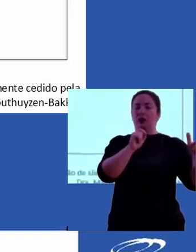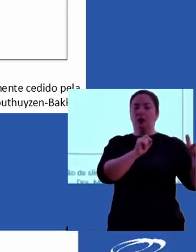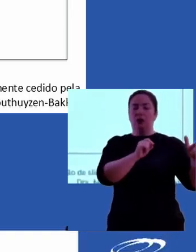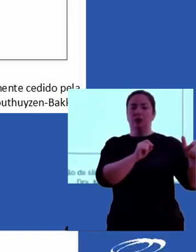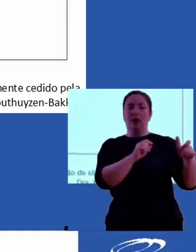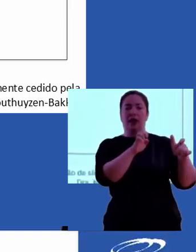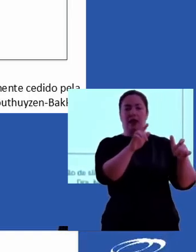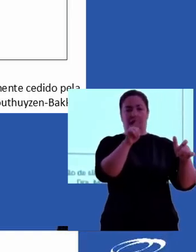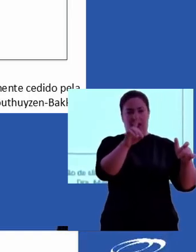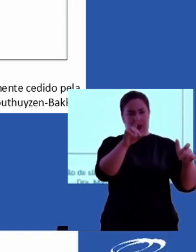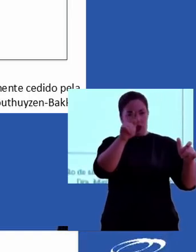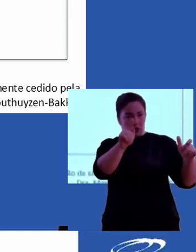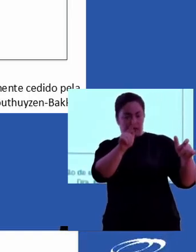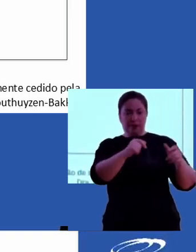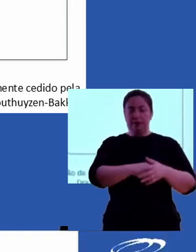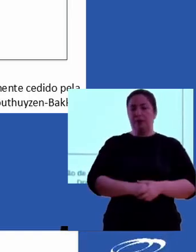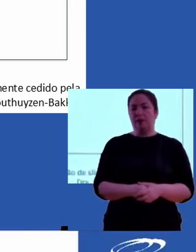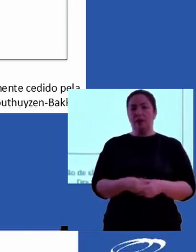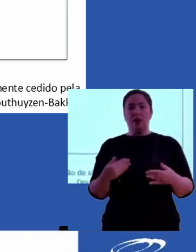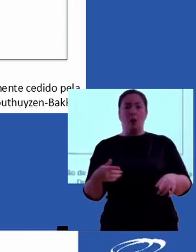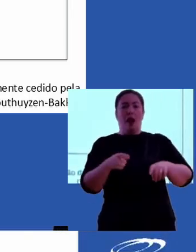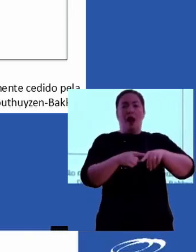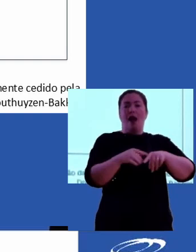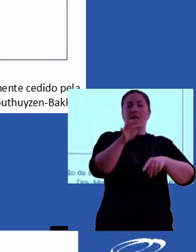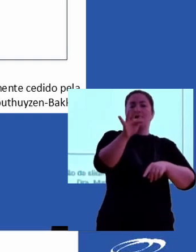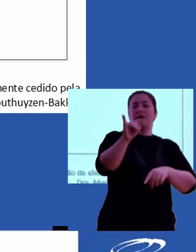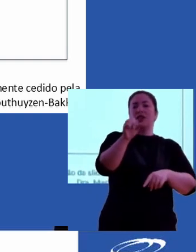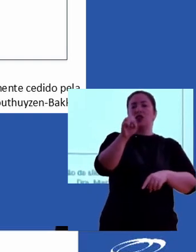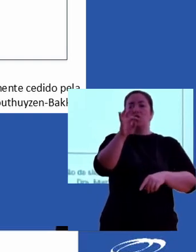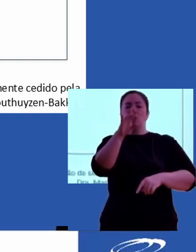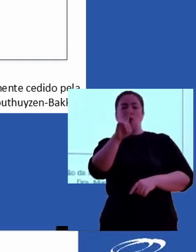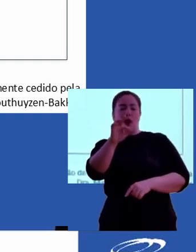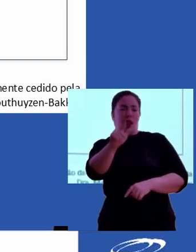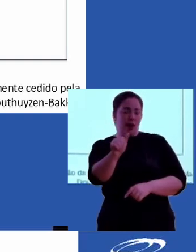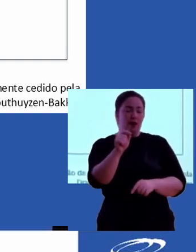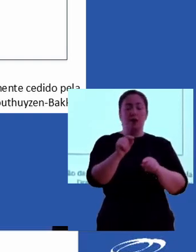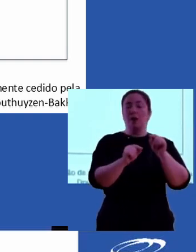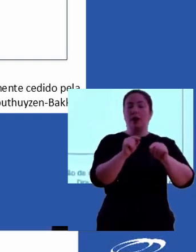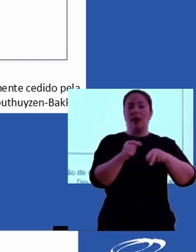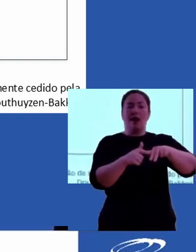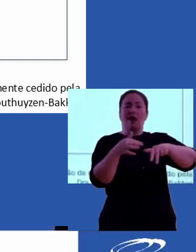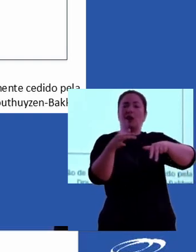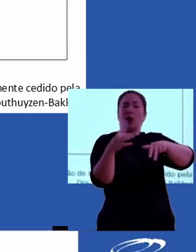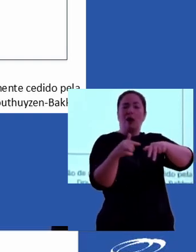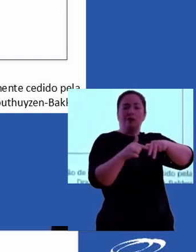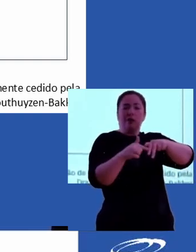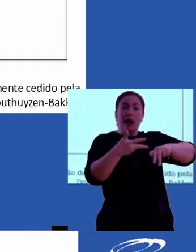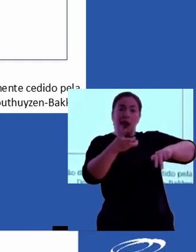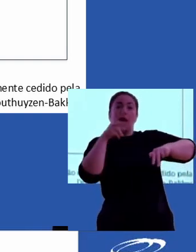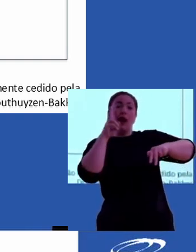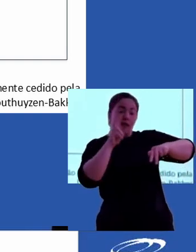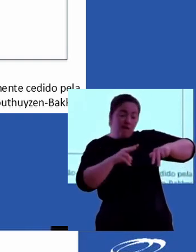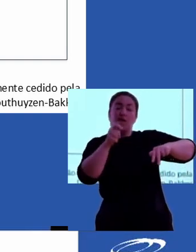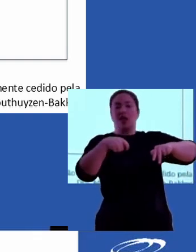EBGIS. Tá? Então, a fístula comunicando a articulação com o meio externo, que se desenvolve ou persiste após a incisão ter cicatrizado ou quando já